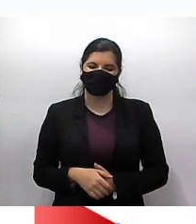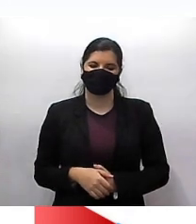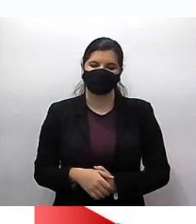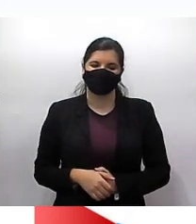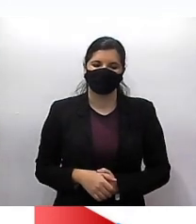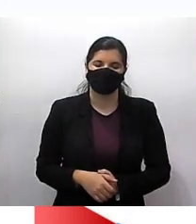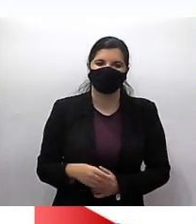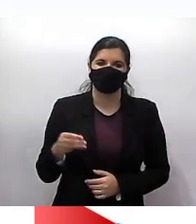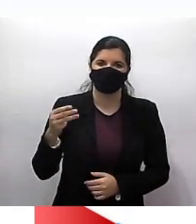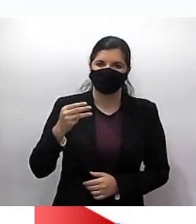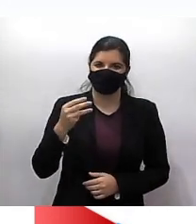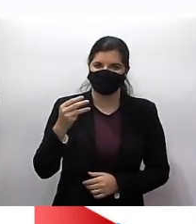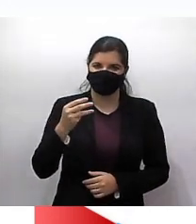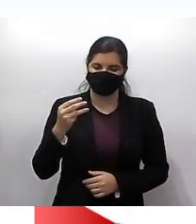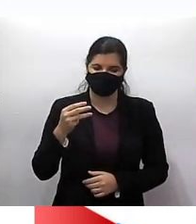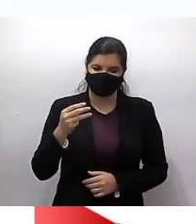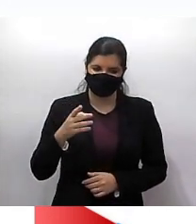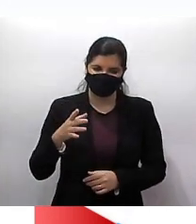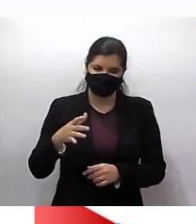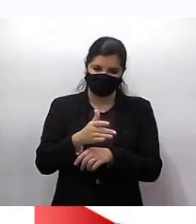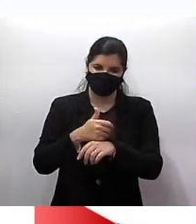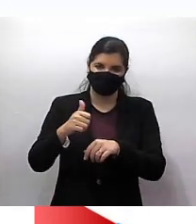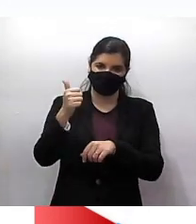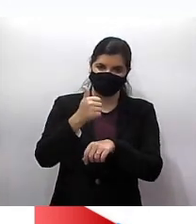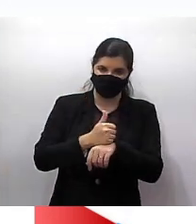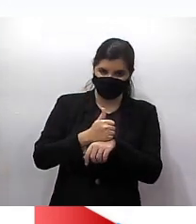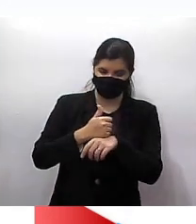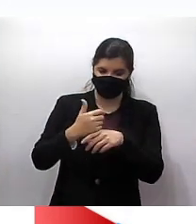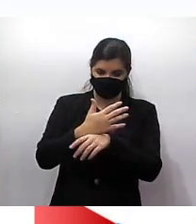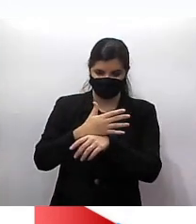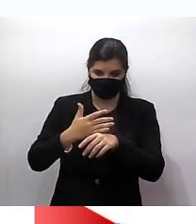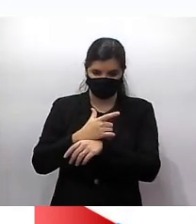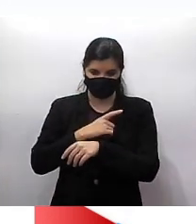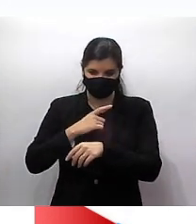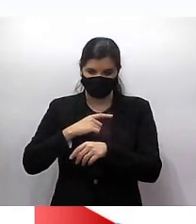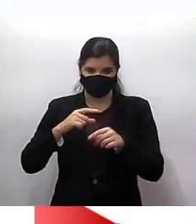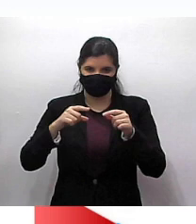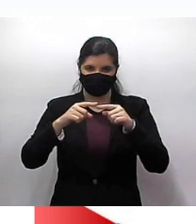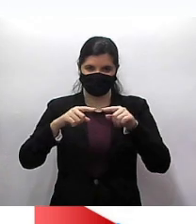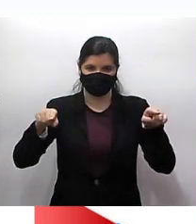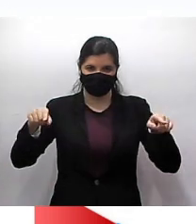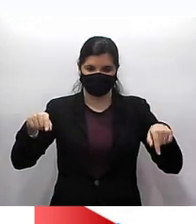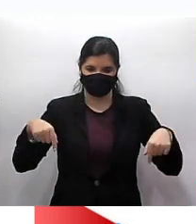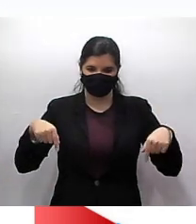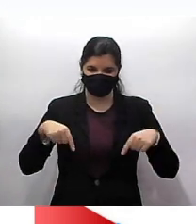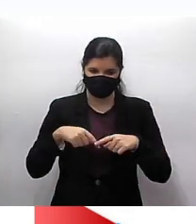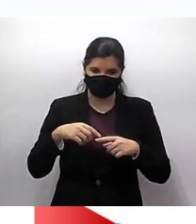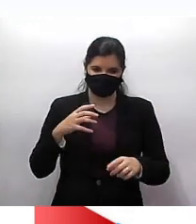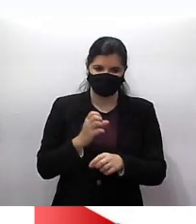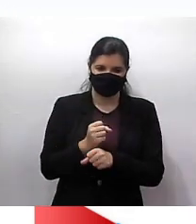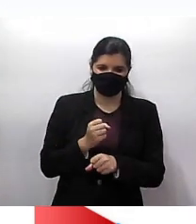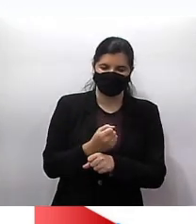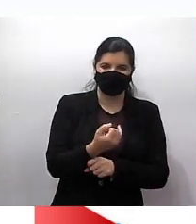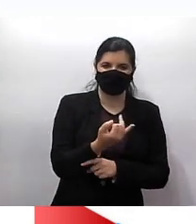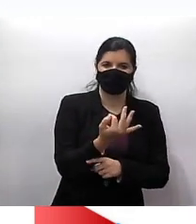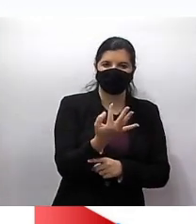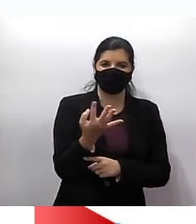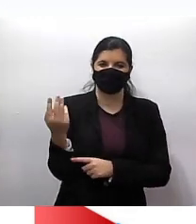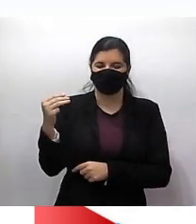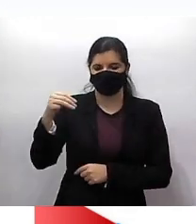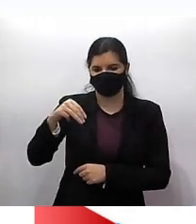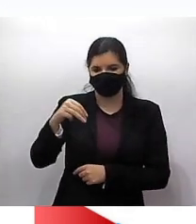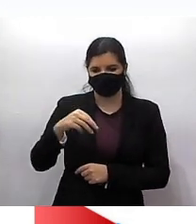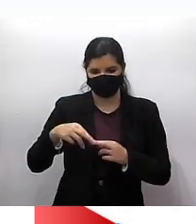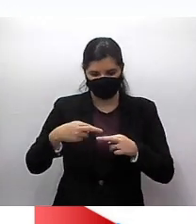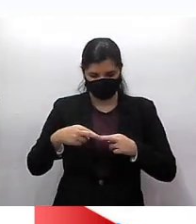ok? Terceira questão, a praça de uma cidade possui o formato de um quadrado. Calcule quantos metros de corda